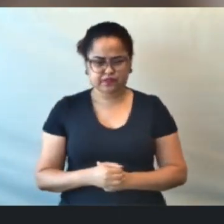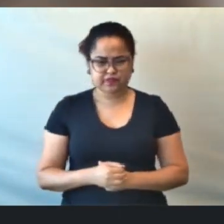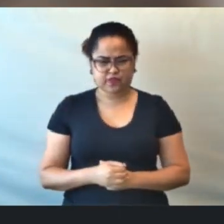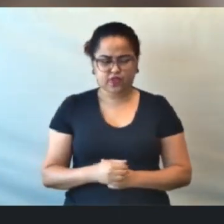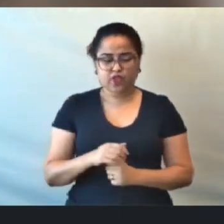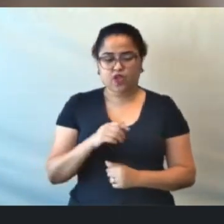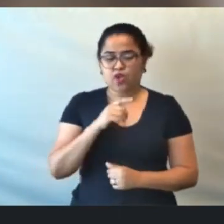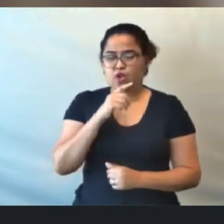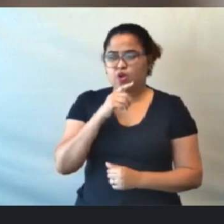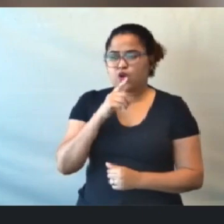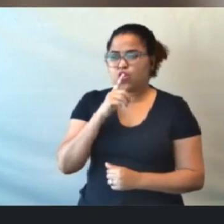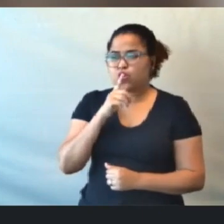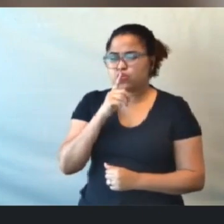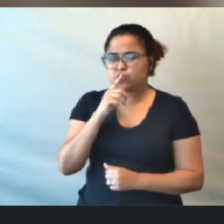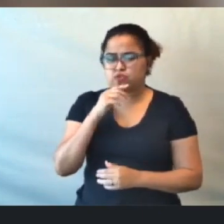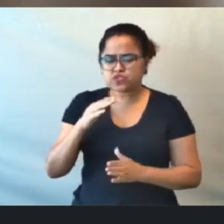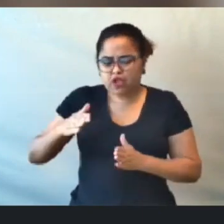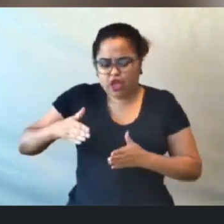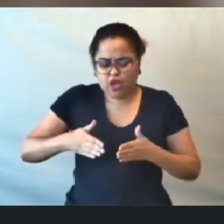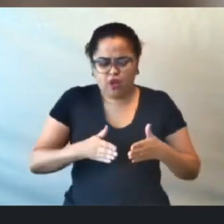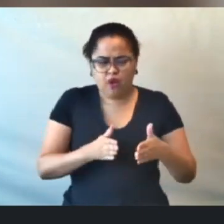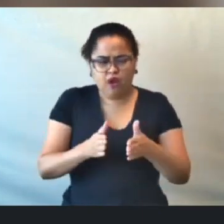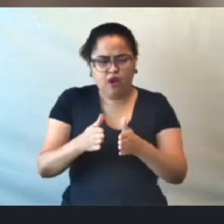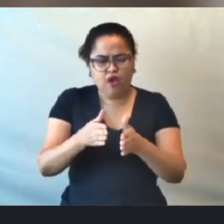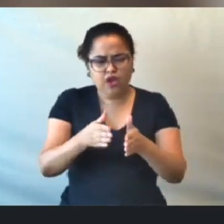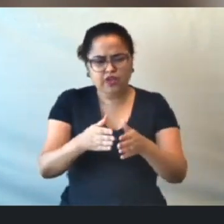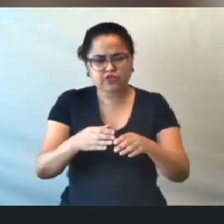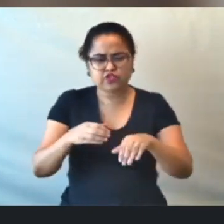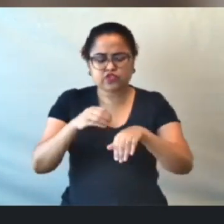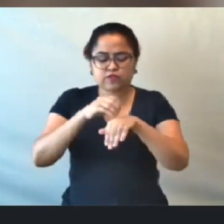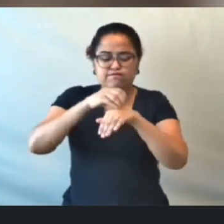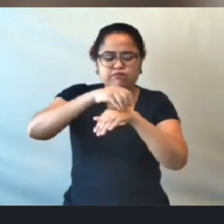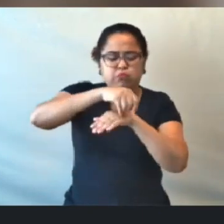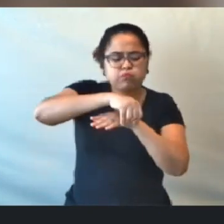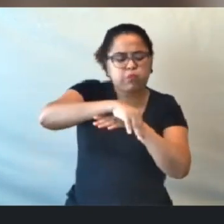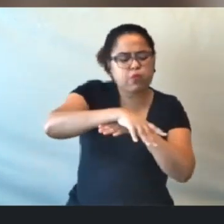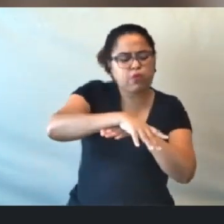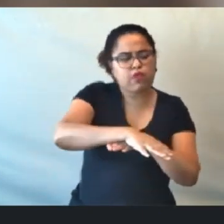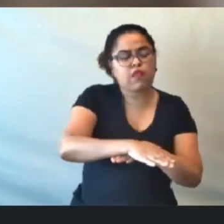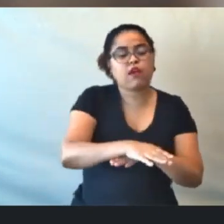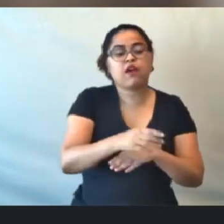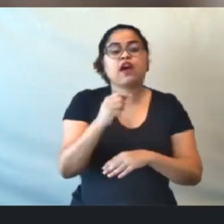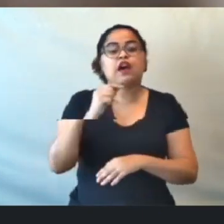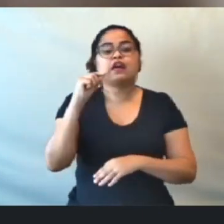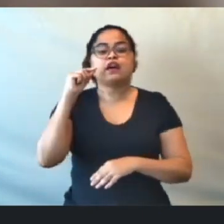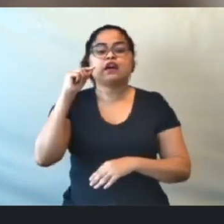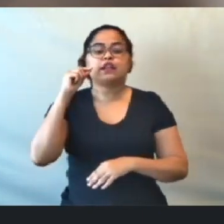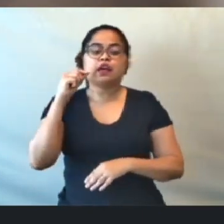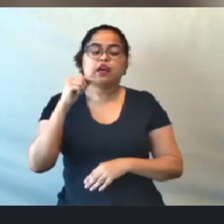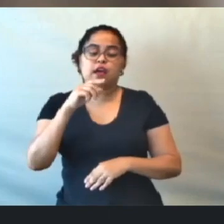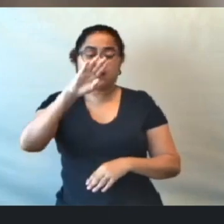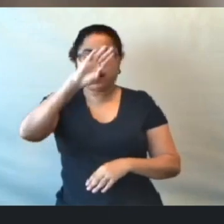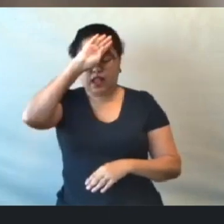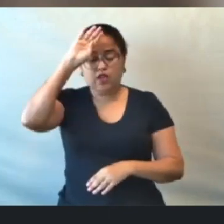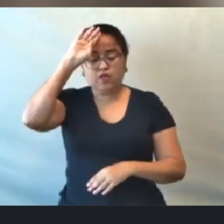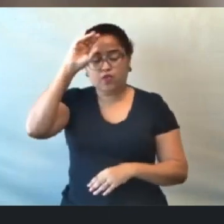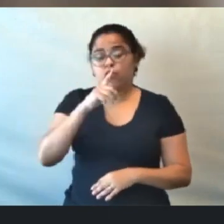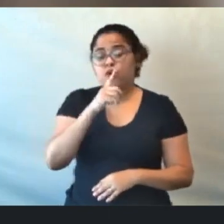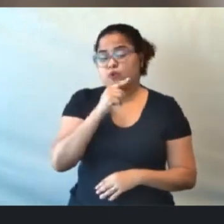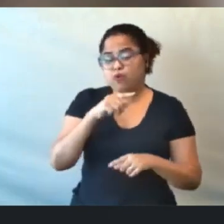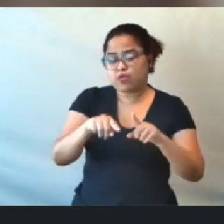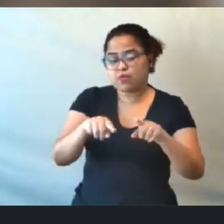que entram na lagoa, que na verdade eles têm um aporte enorme de nutrientes para dentro da lagoa, eles estavam